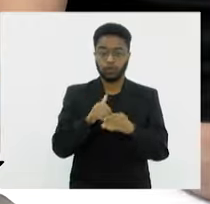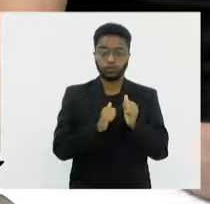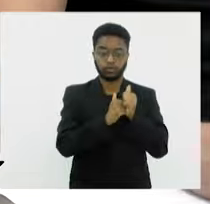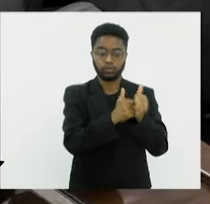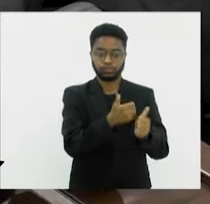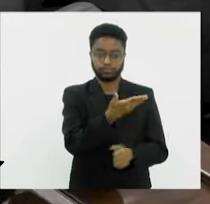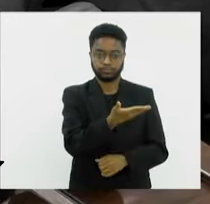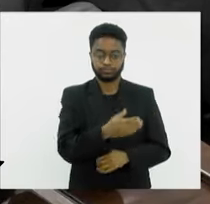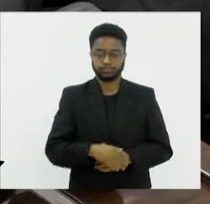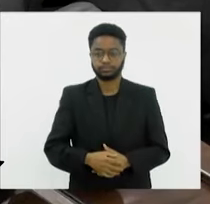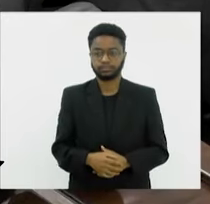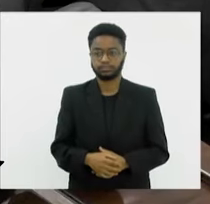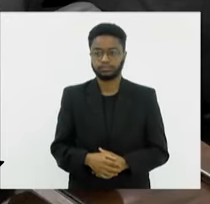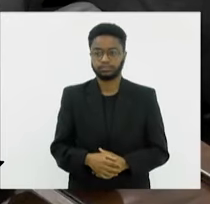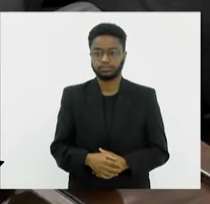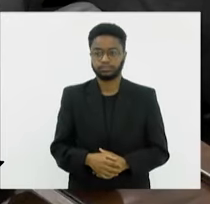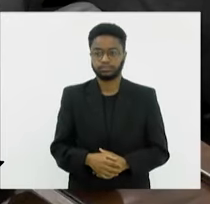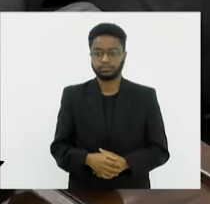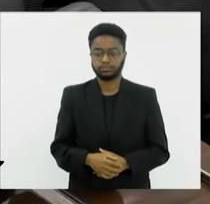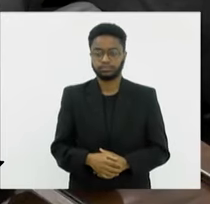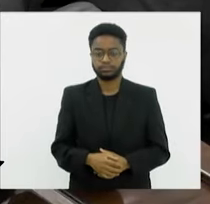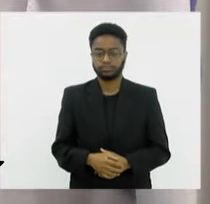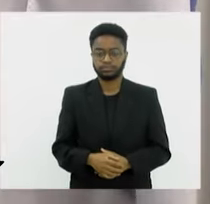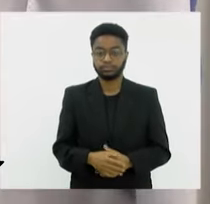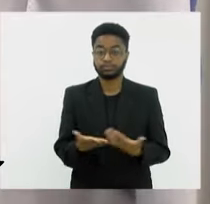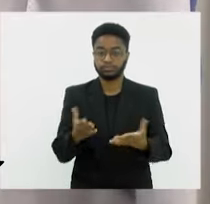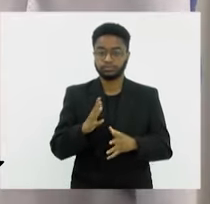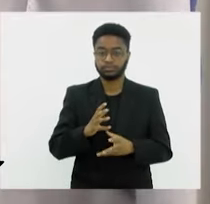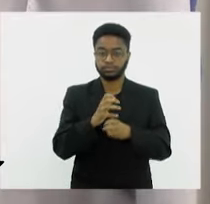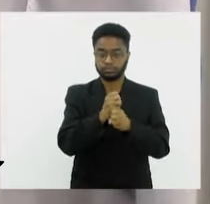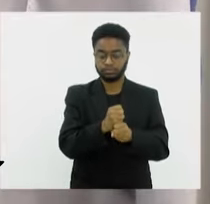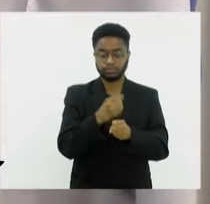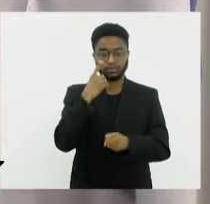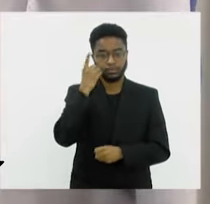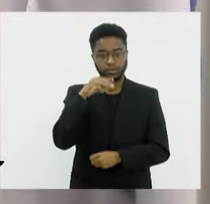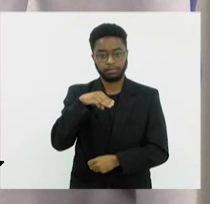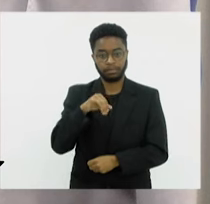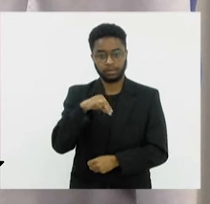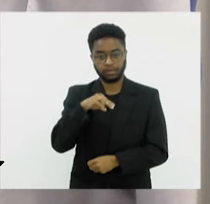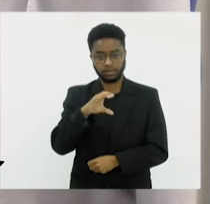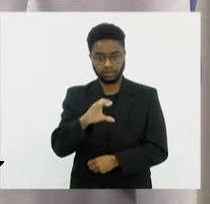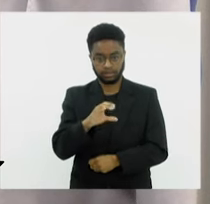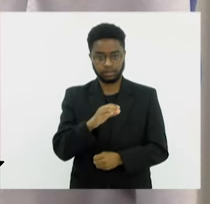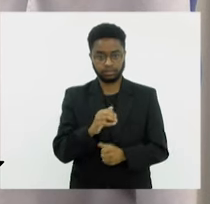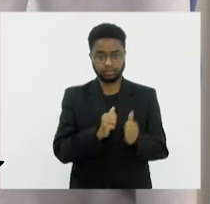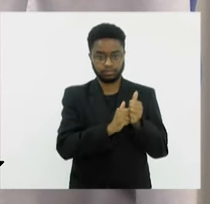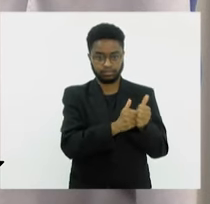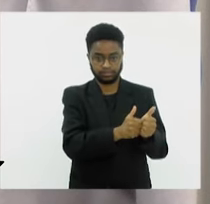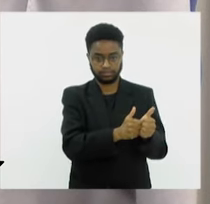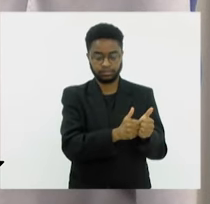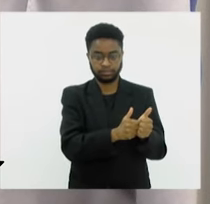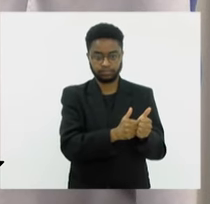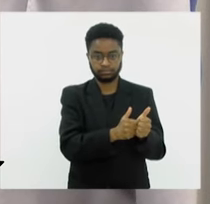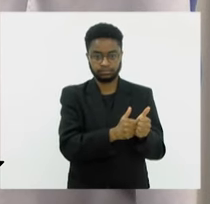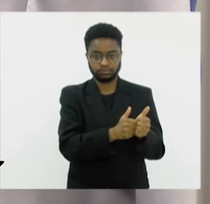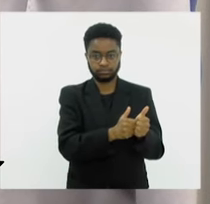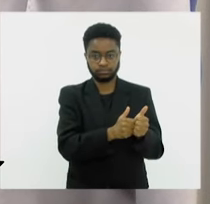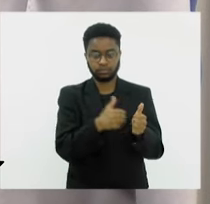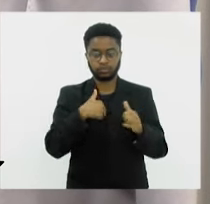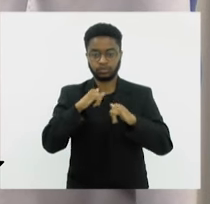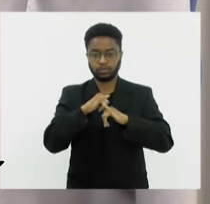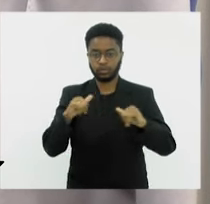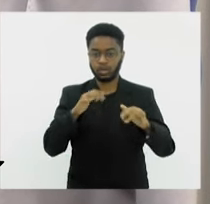divergência. Então, computado o voto do deputado Carlos Mink pela divergência,